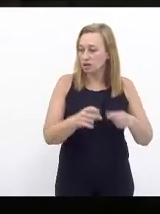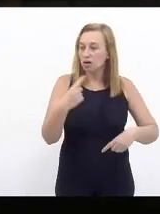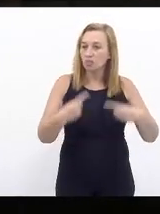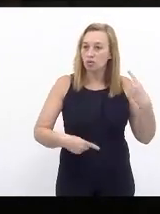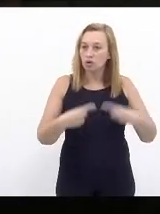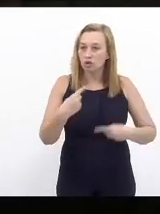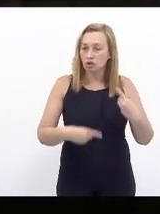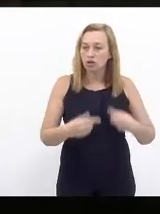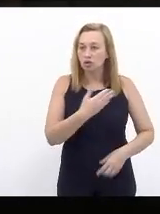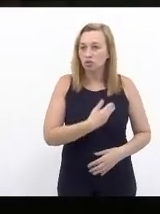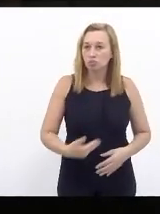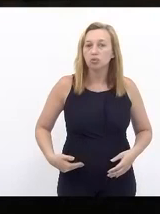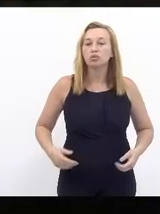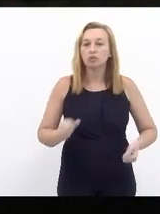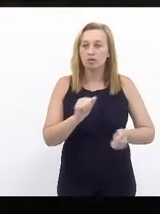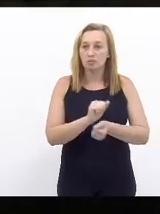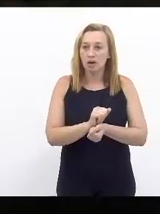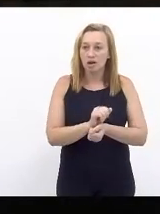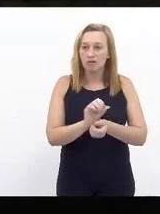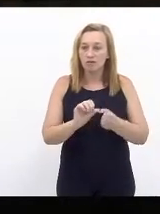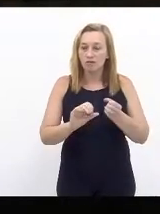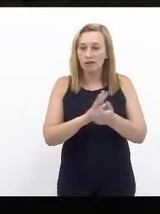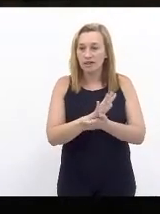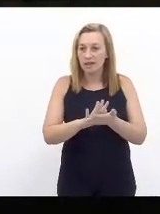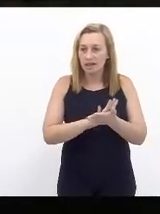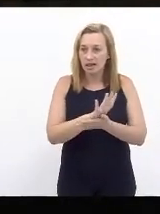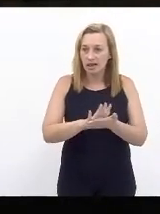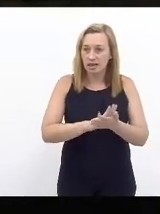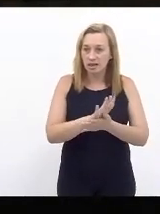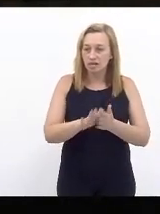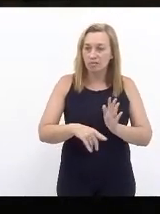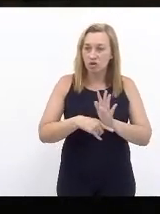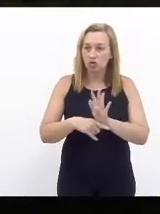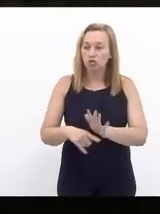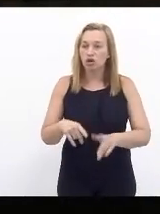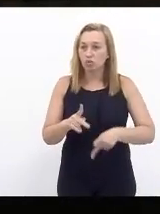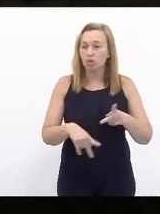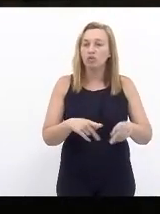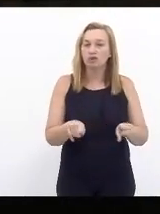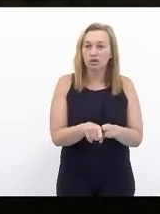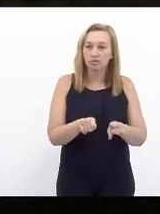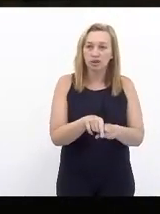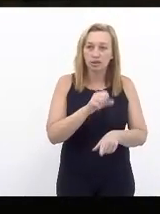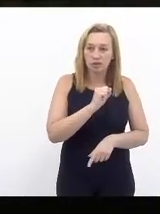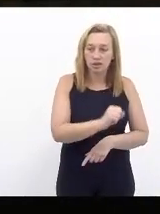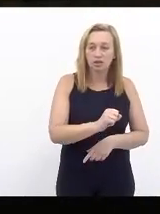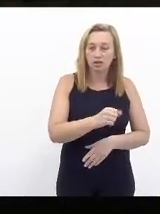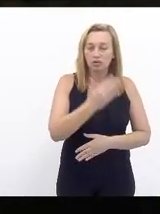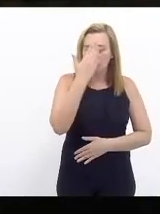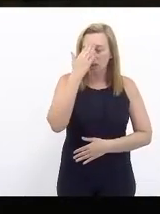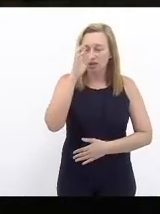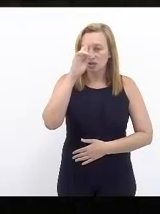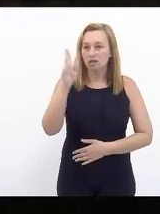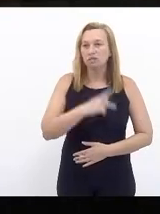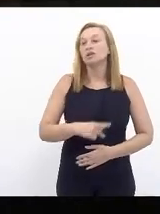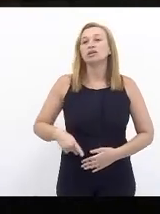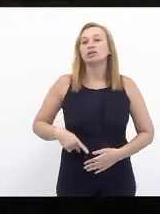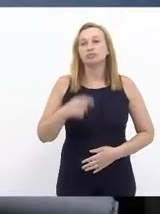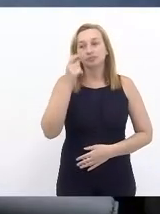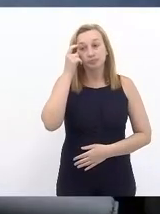públicas, se omite, negligencia a saúde pública, também está matando. Muito obrigada, senhora